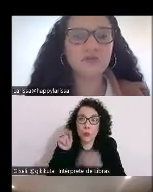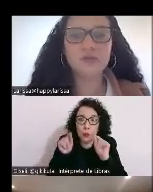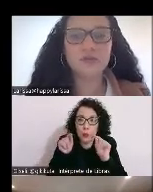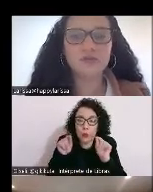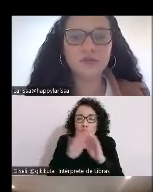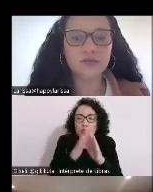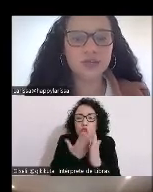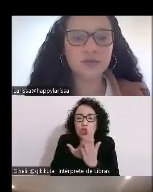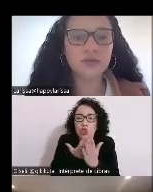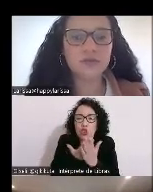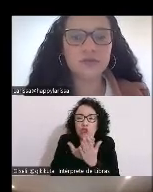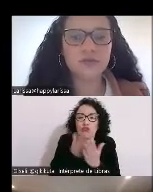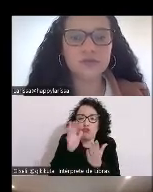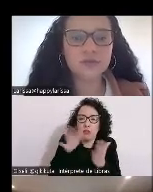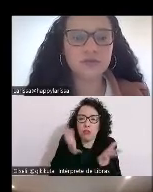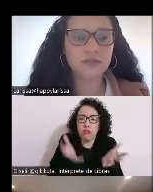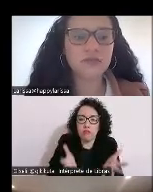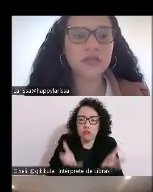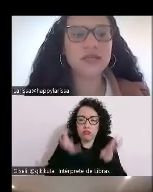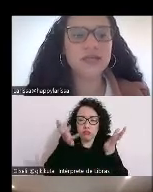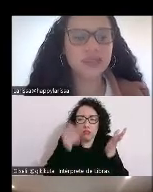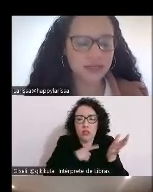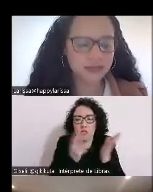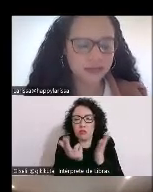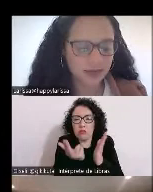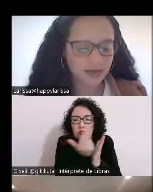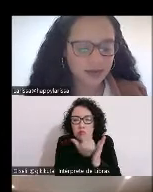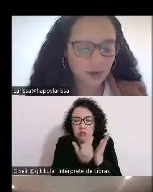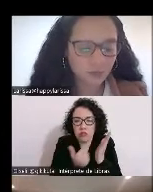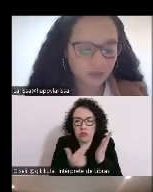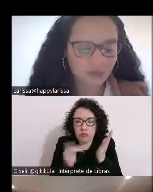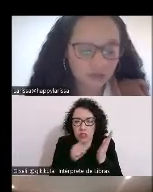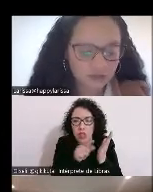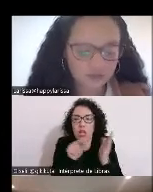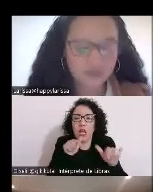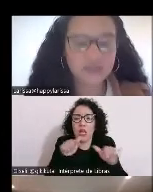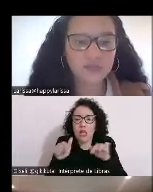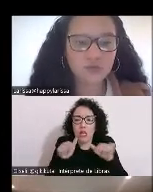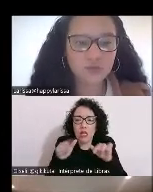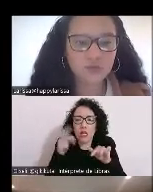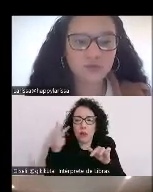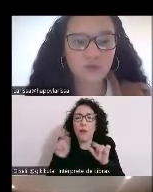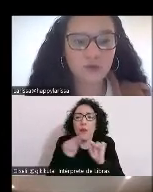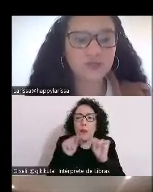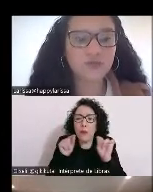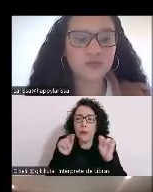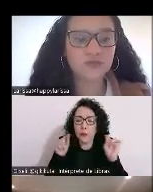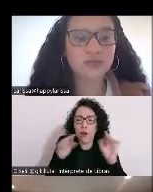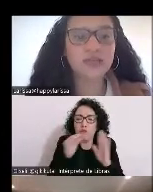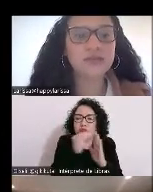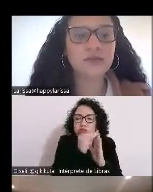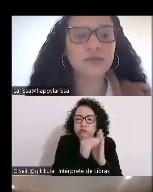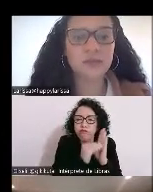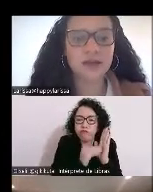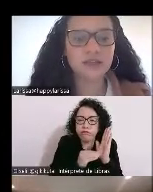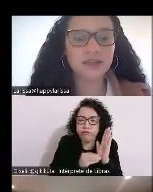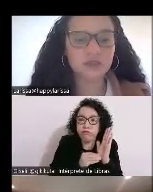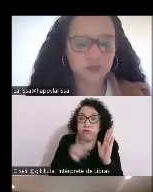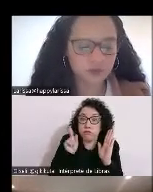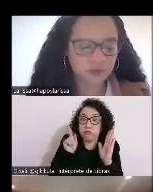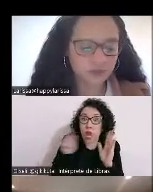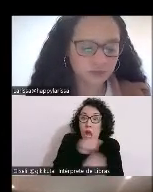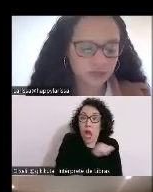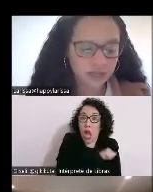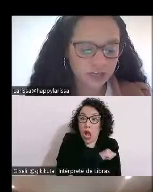como todos podem ver no esquema que nós temos exibido, em que ele trabalha o portfólio de avaliação dos pontos fortes do aluno, que é essa primeira parte que